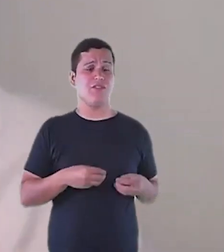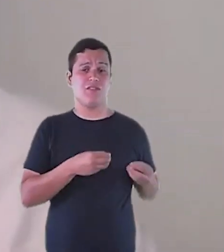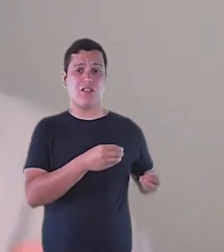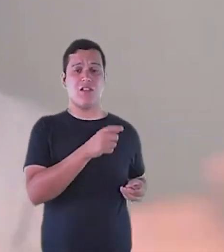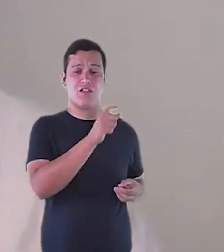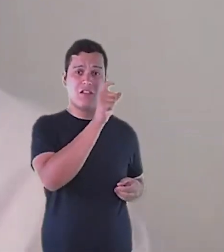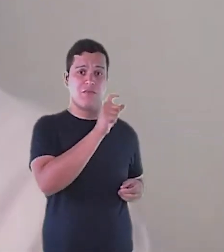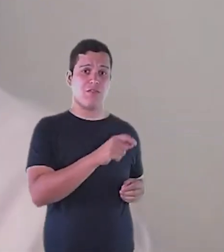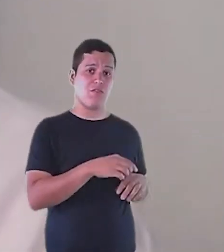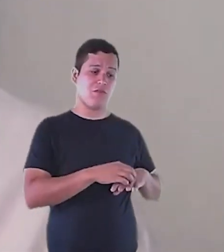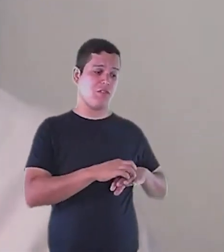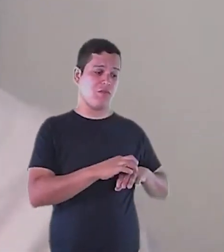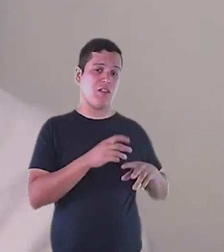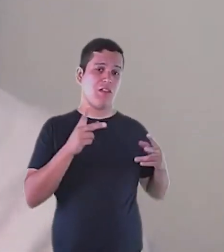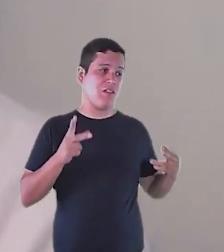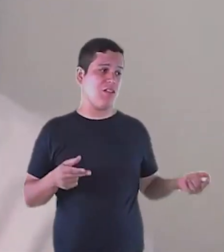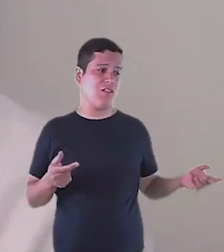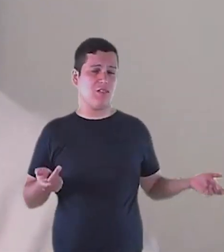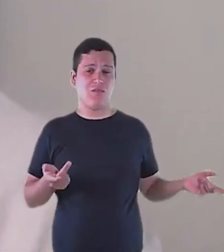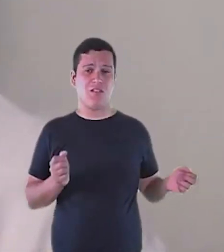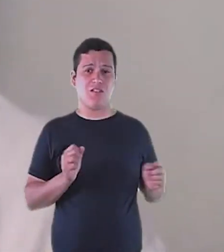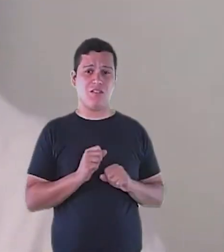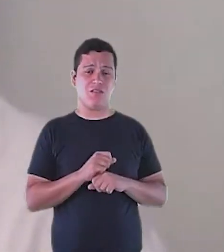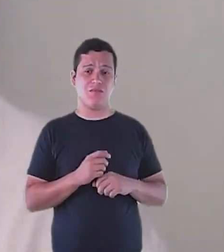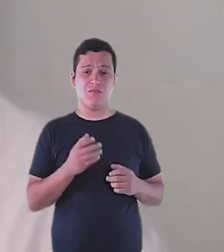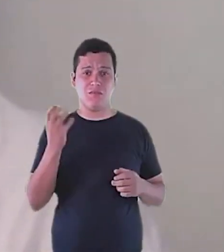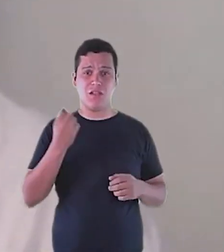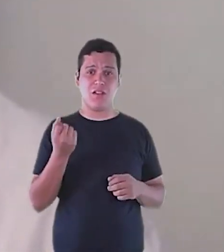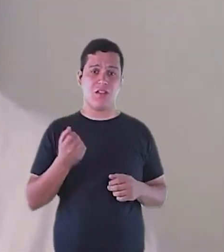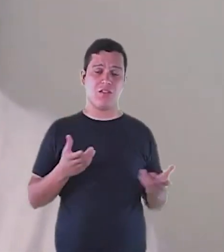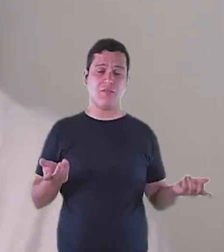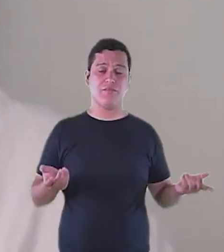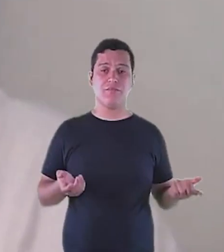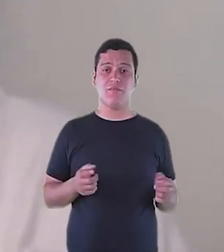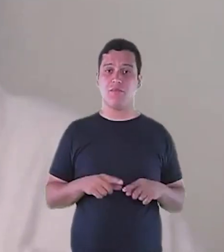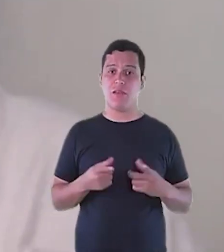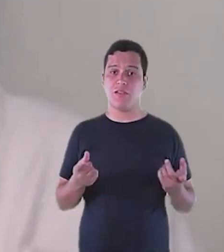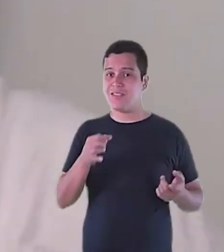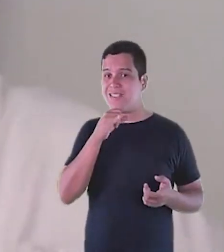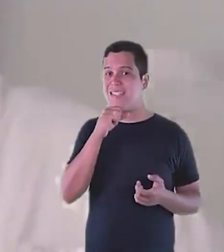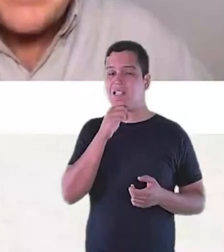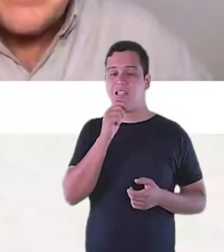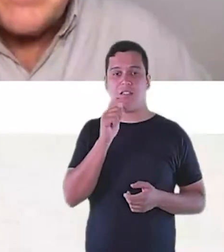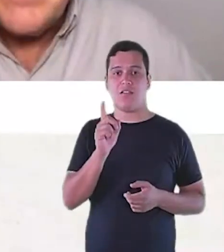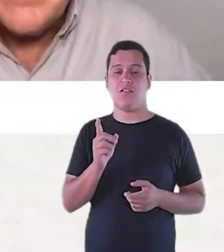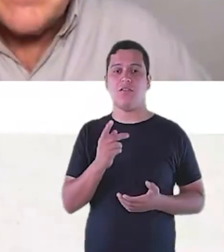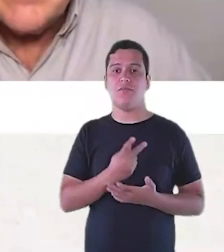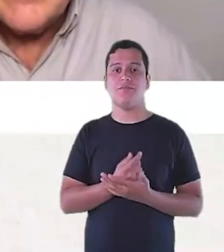pele clara, de pele de descendente europeu. Isso, infelizmente, não acontece no Brasil.